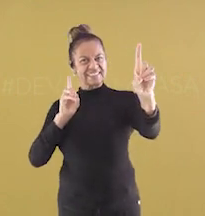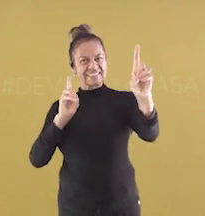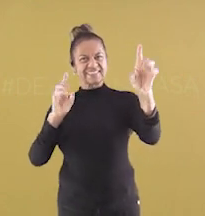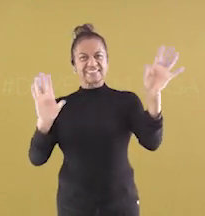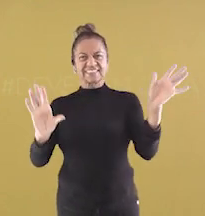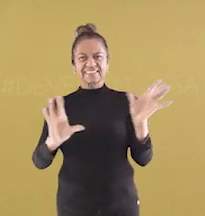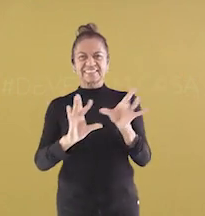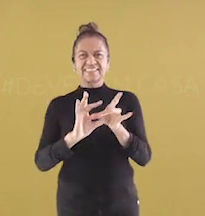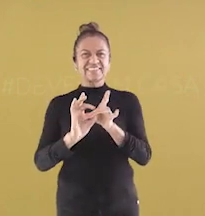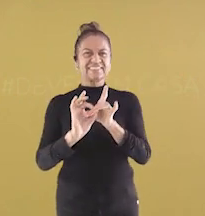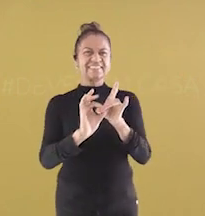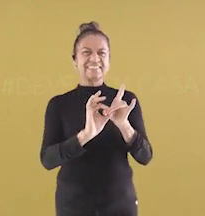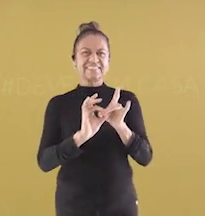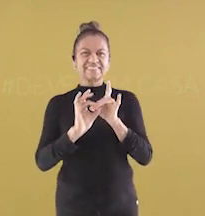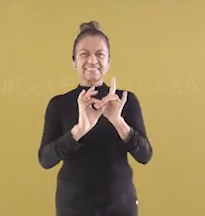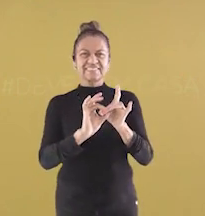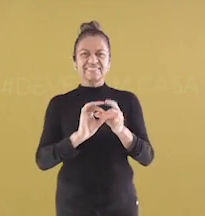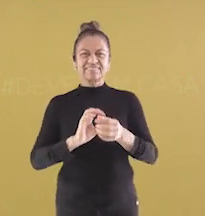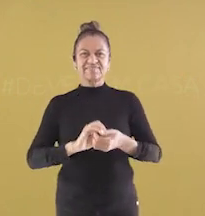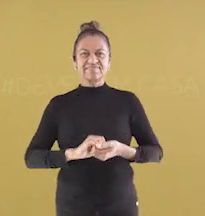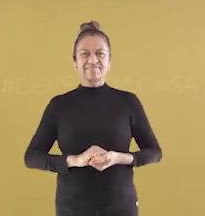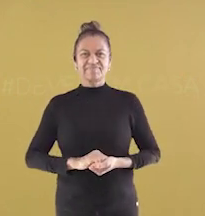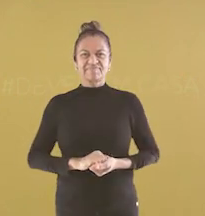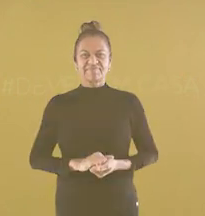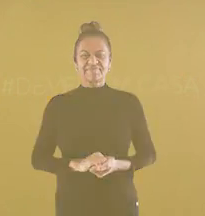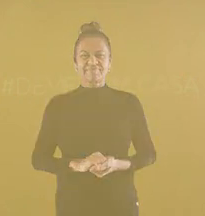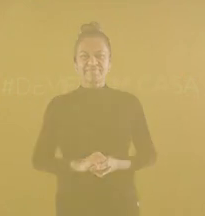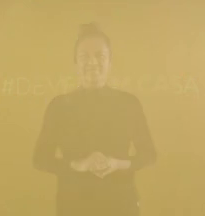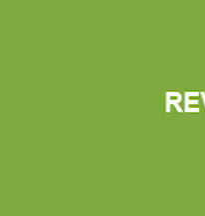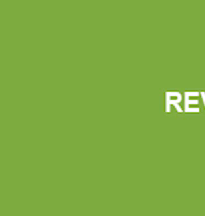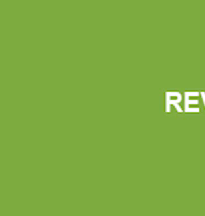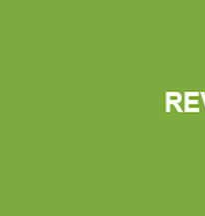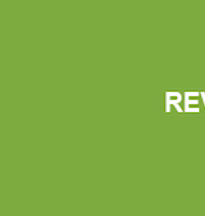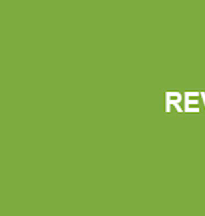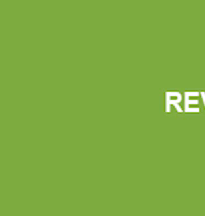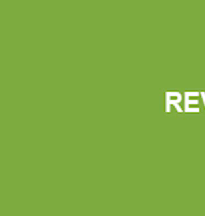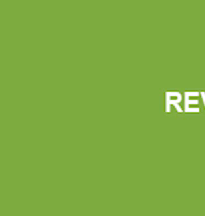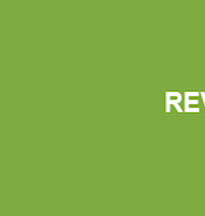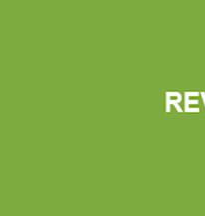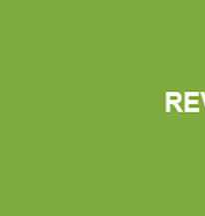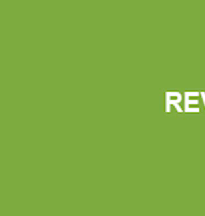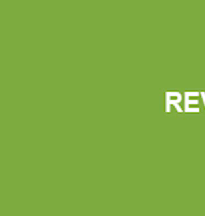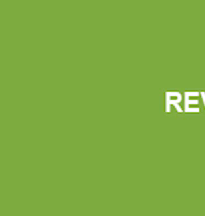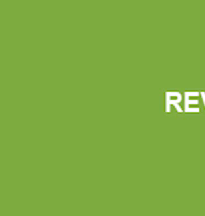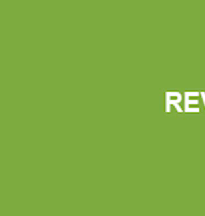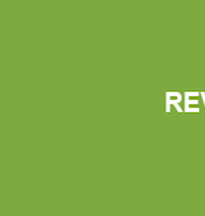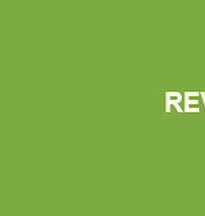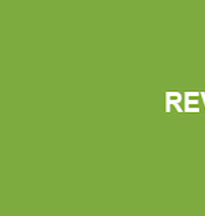lembre-se, mesmo distantes, estamos juntos. Tchau, tchau!